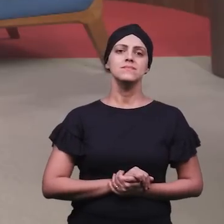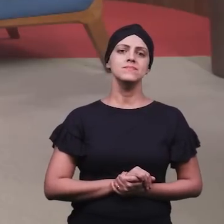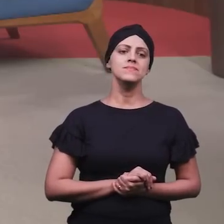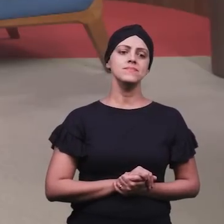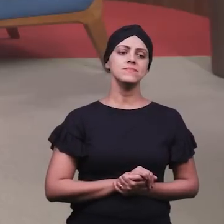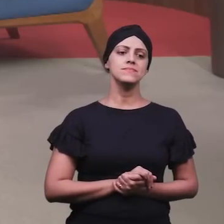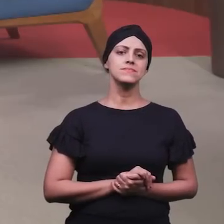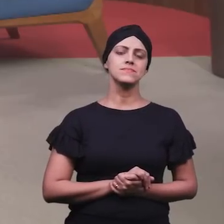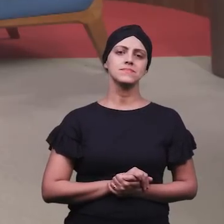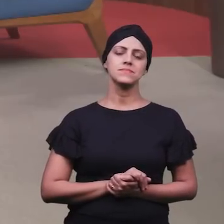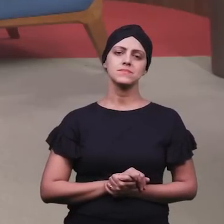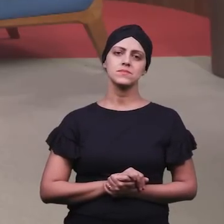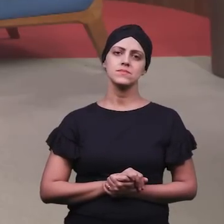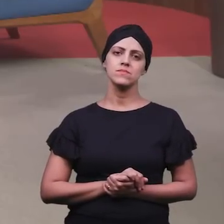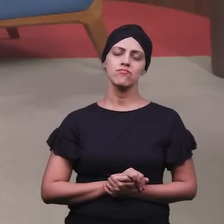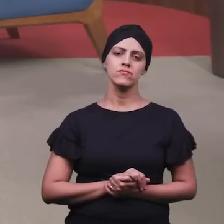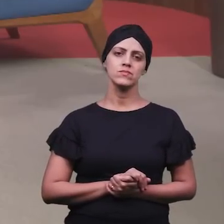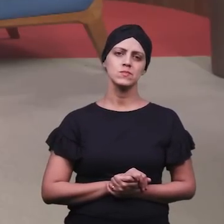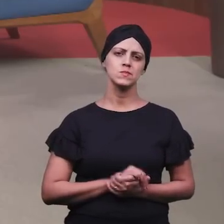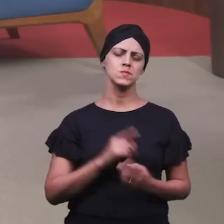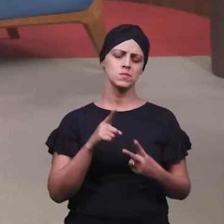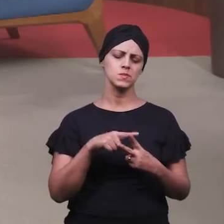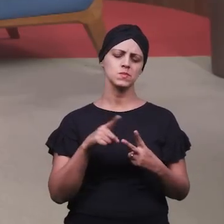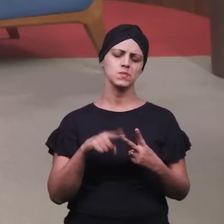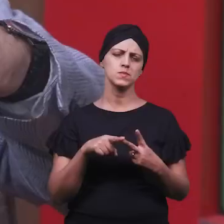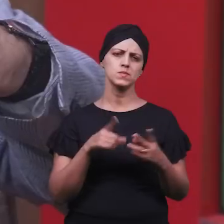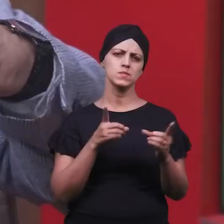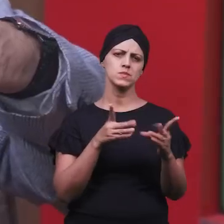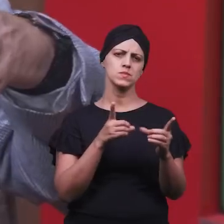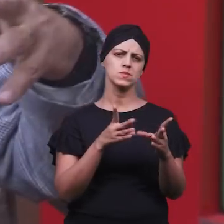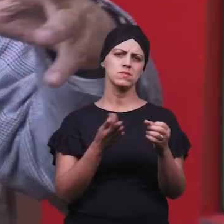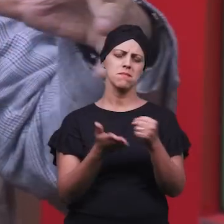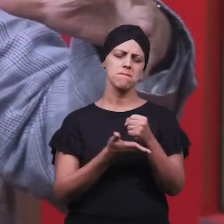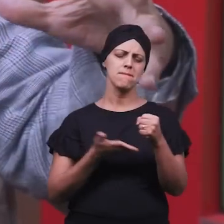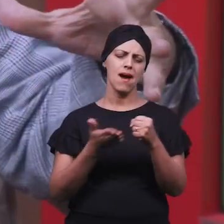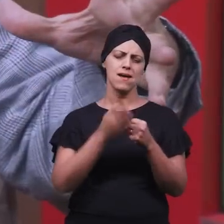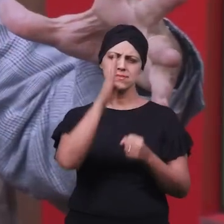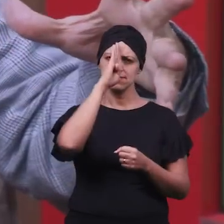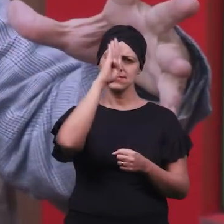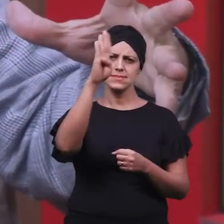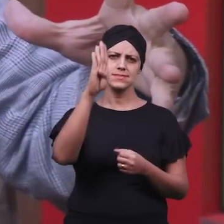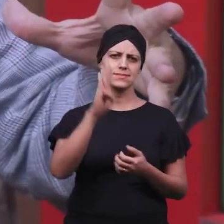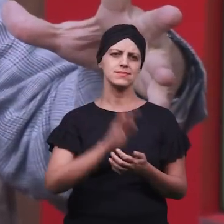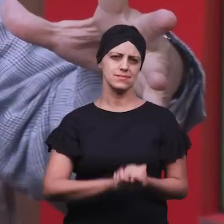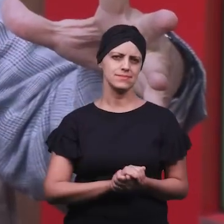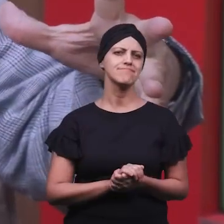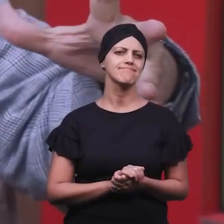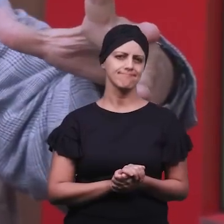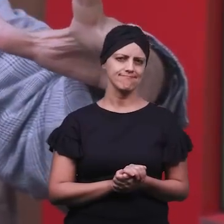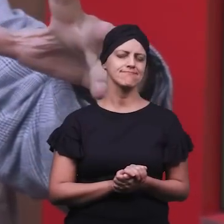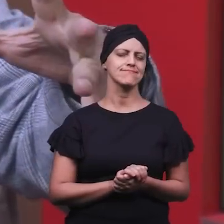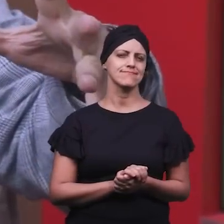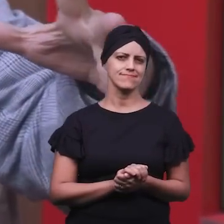Fabri, para ver, são duas doutrinas fundamentais,